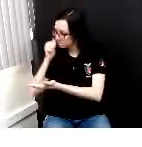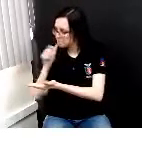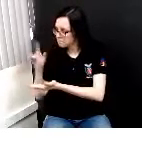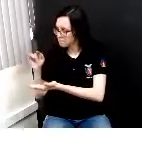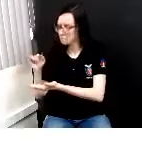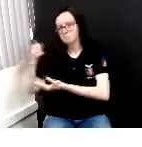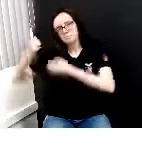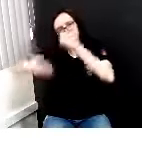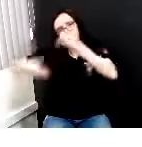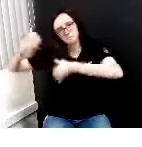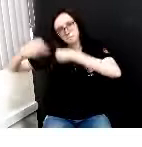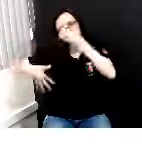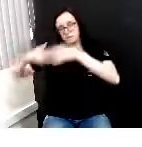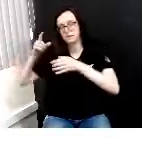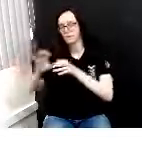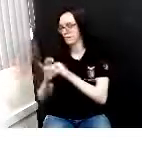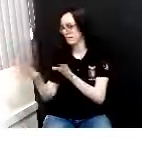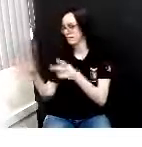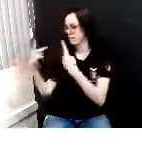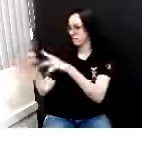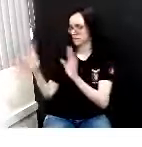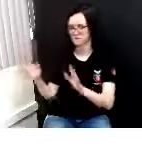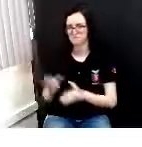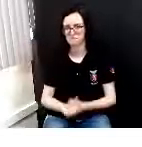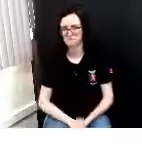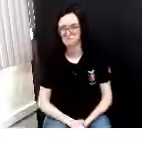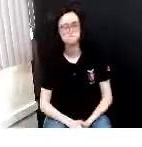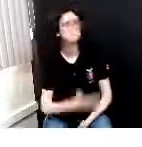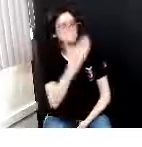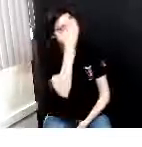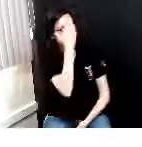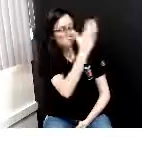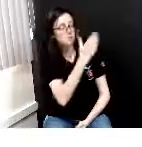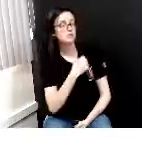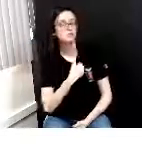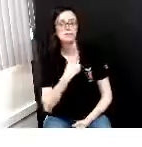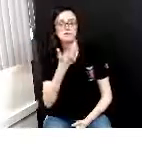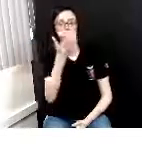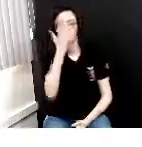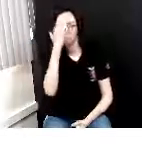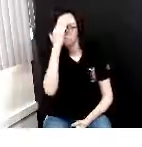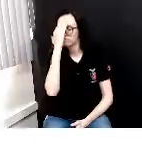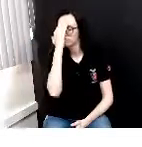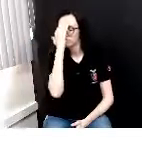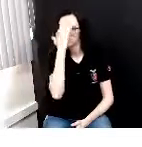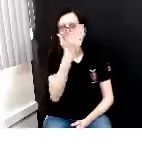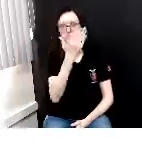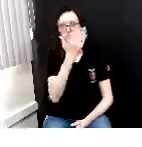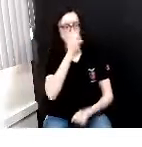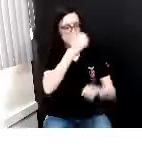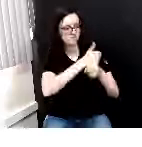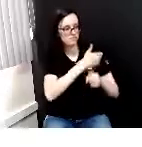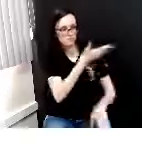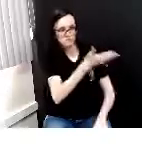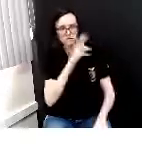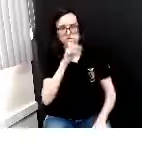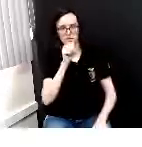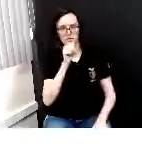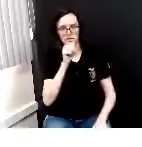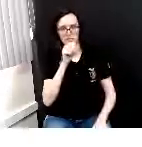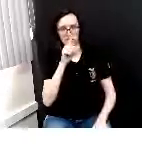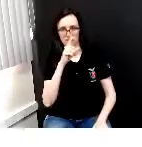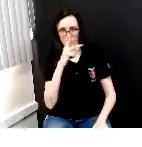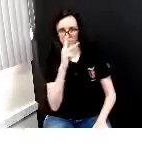pra... É sua web, doutora. Muito obrigada, gostaria de agradecer ao nosso diretor Raf.